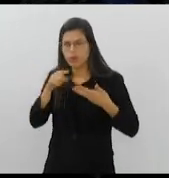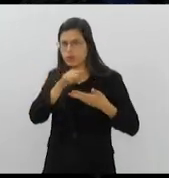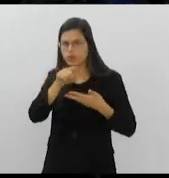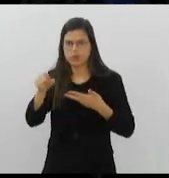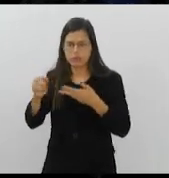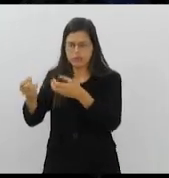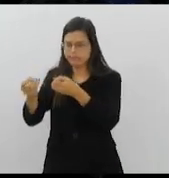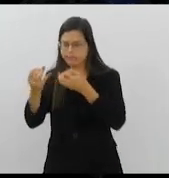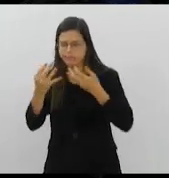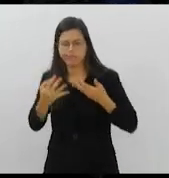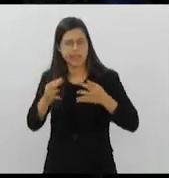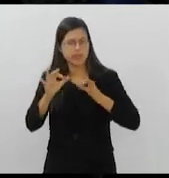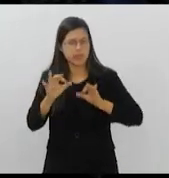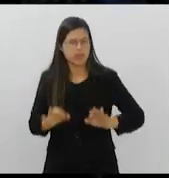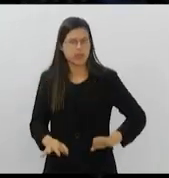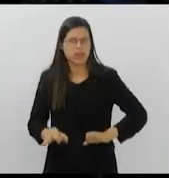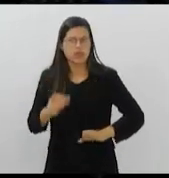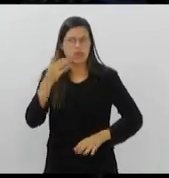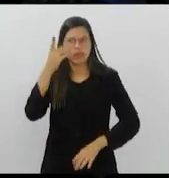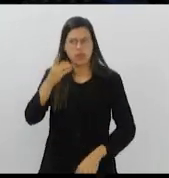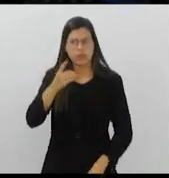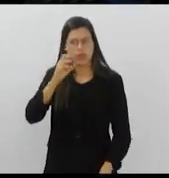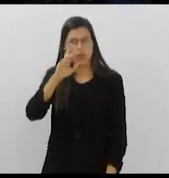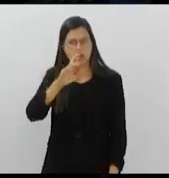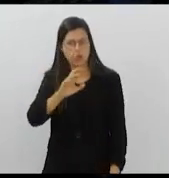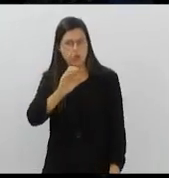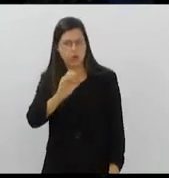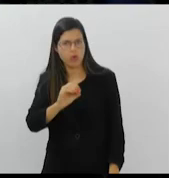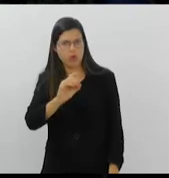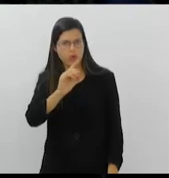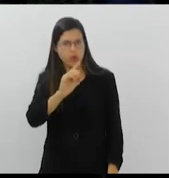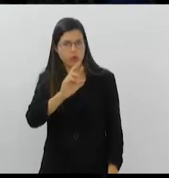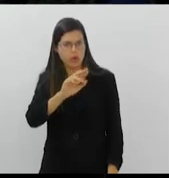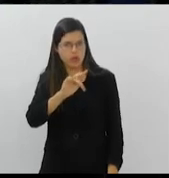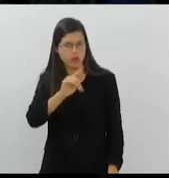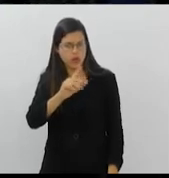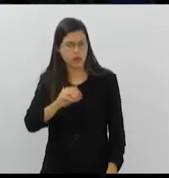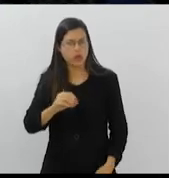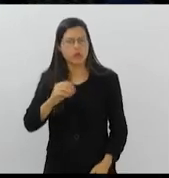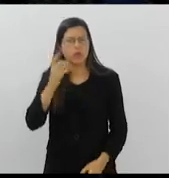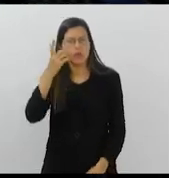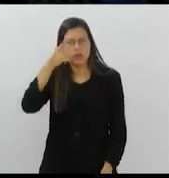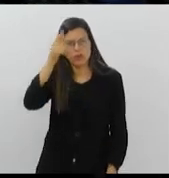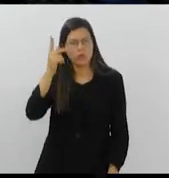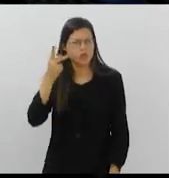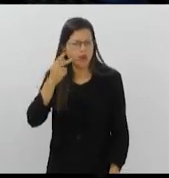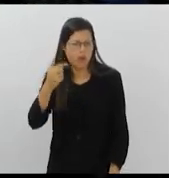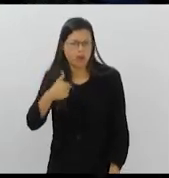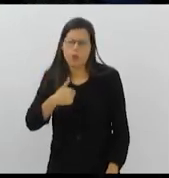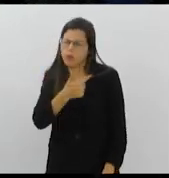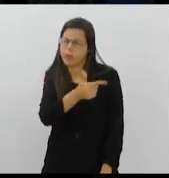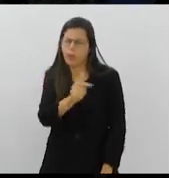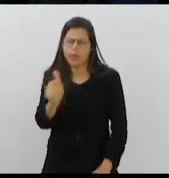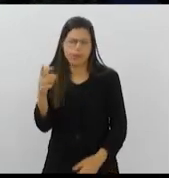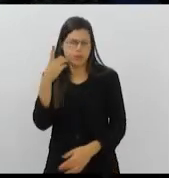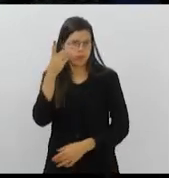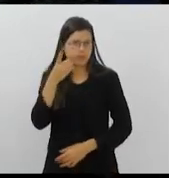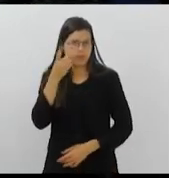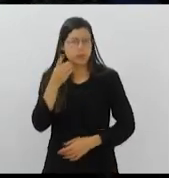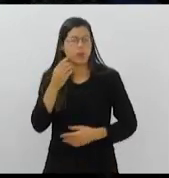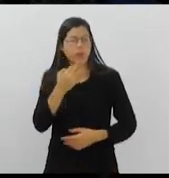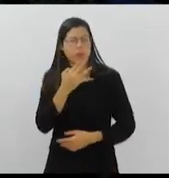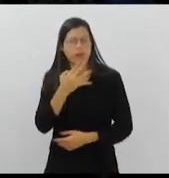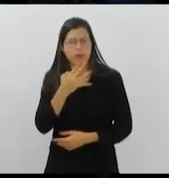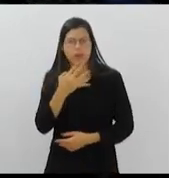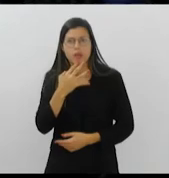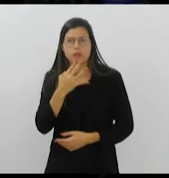certeza que deputado Rodrigo, deputado Luiz Paulo e eu e outros deputados conhecem bem quais são as